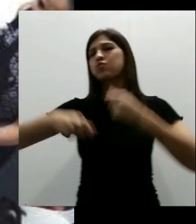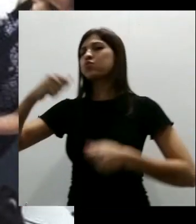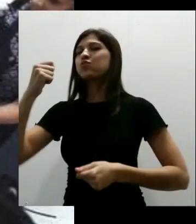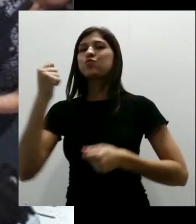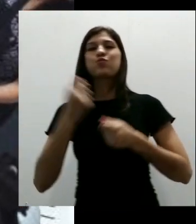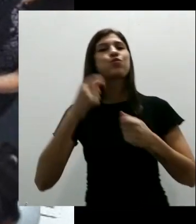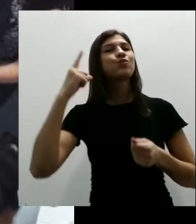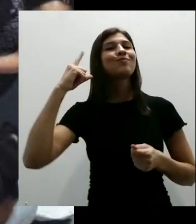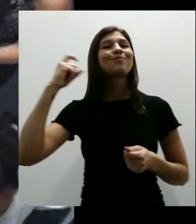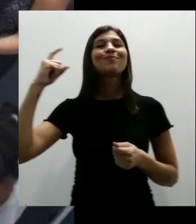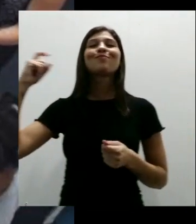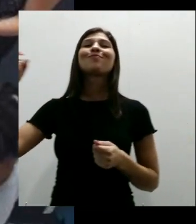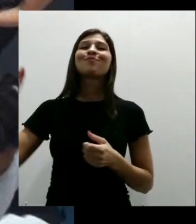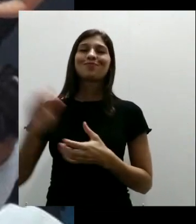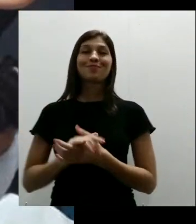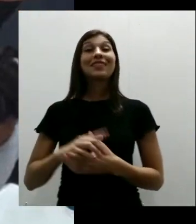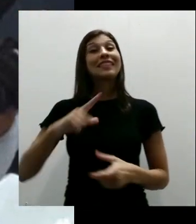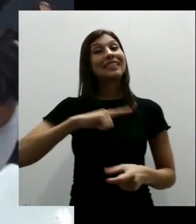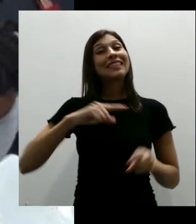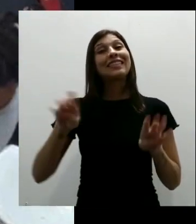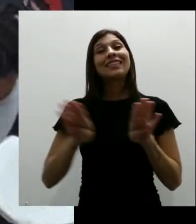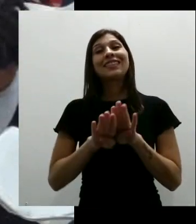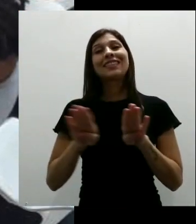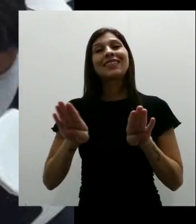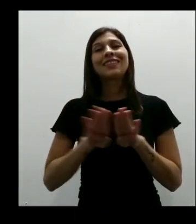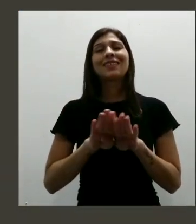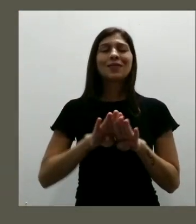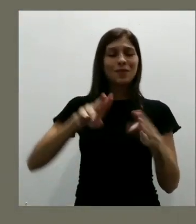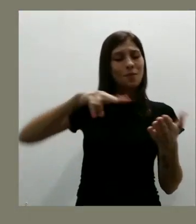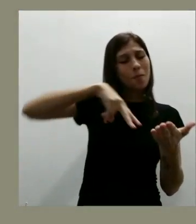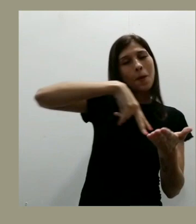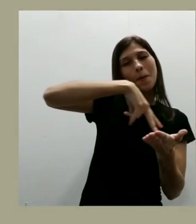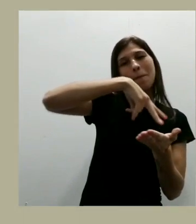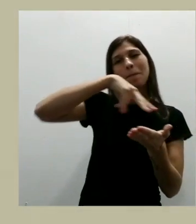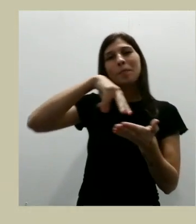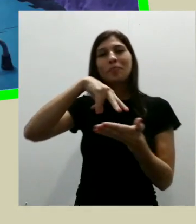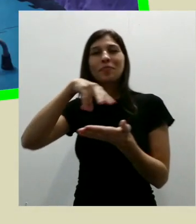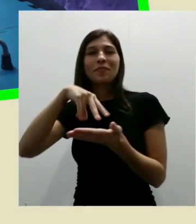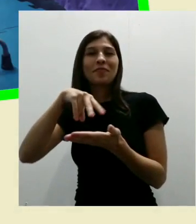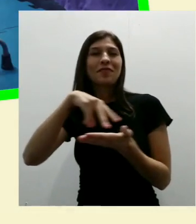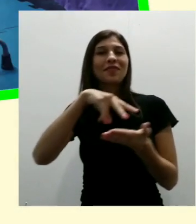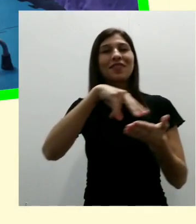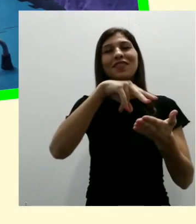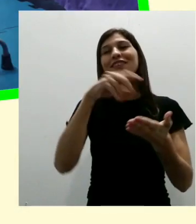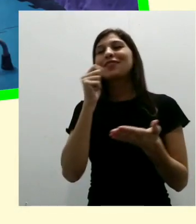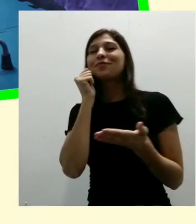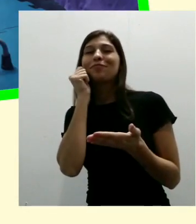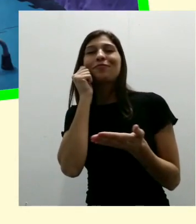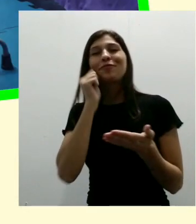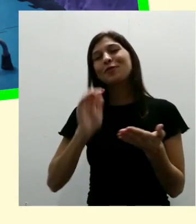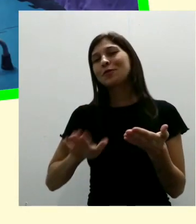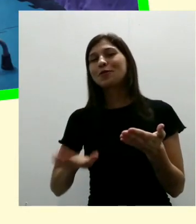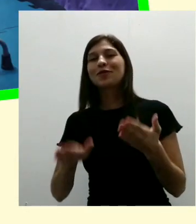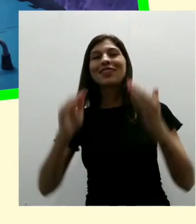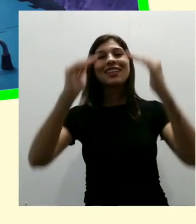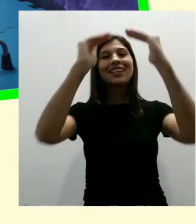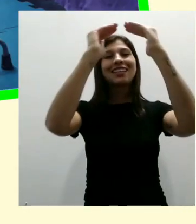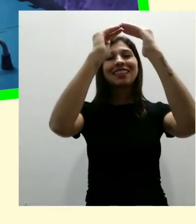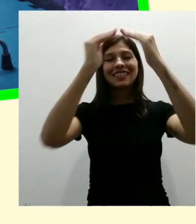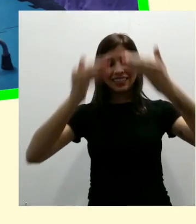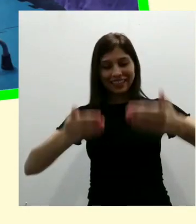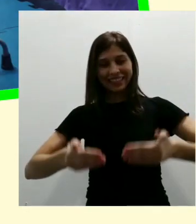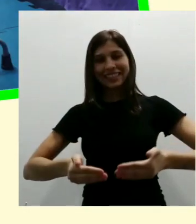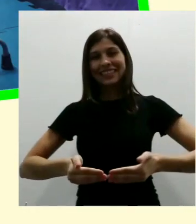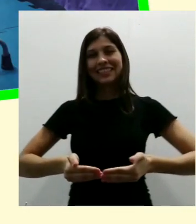mágicas. Tem as sapecas fadas bailarinas, que zanzam por todos os cantos e